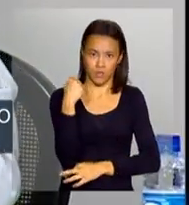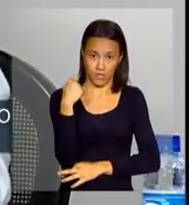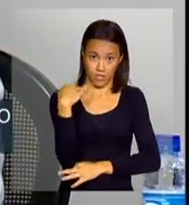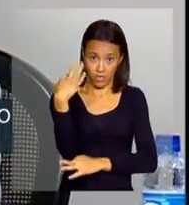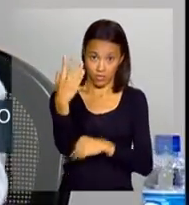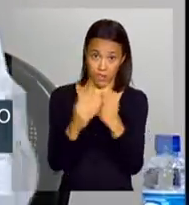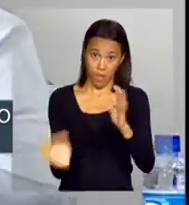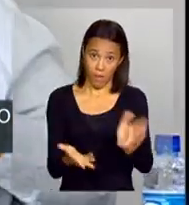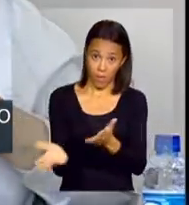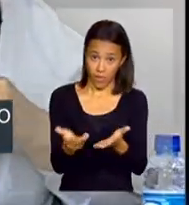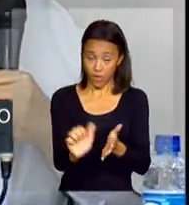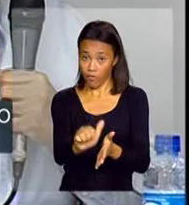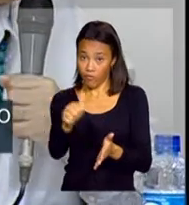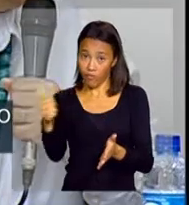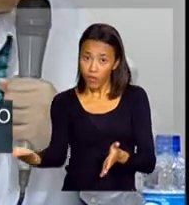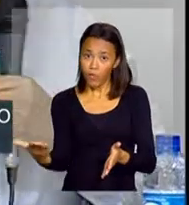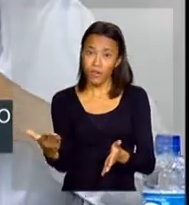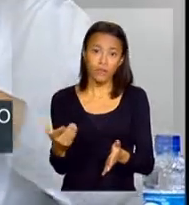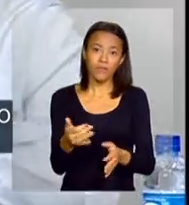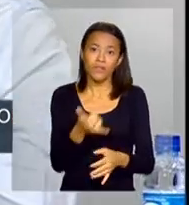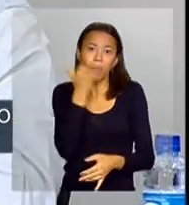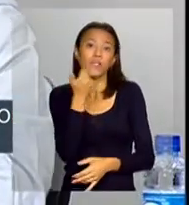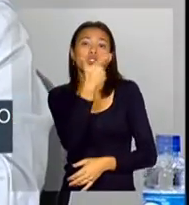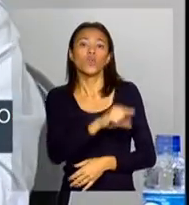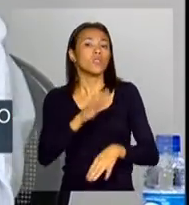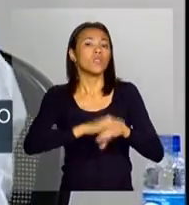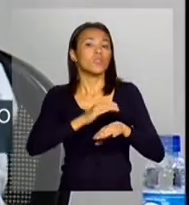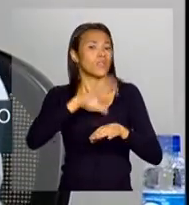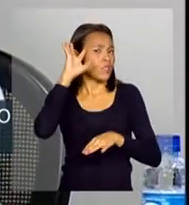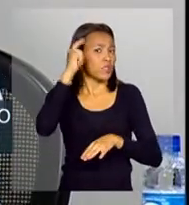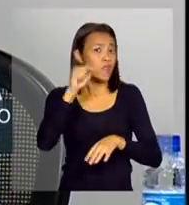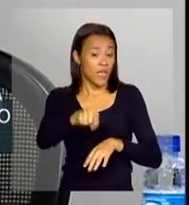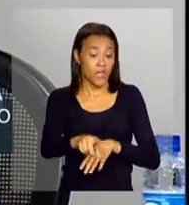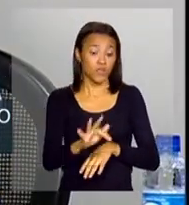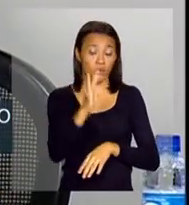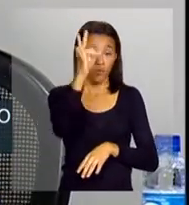curto prazo, dependendo de outras decisões, de no futuro ser uma